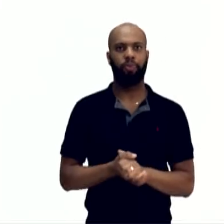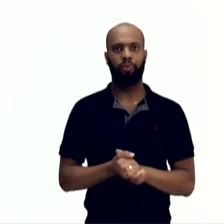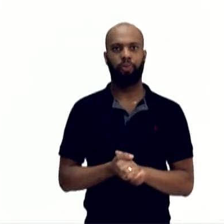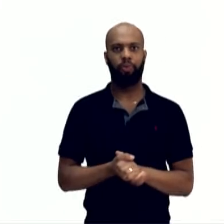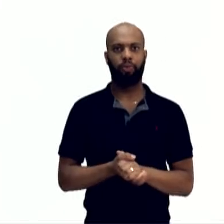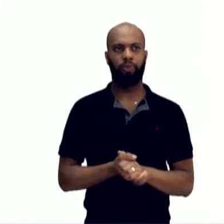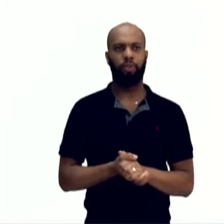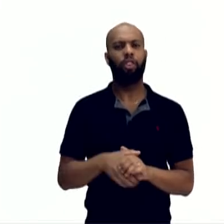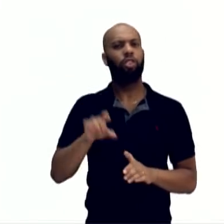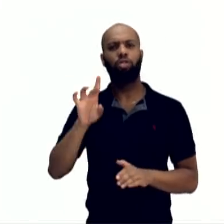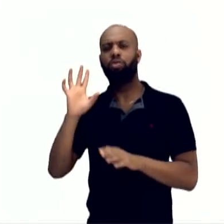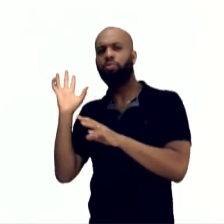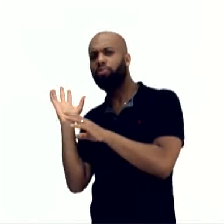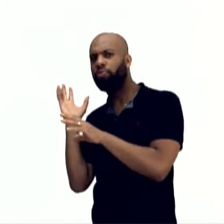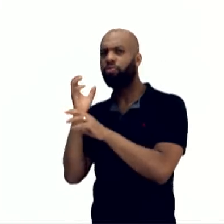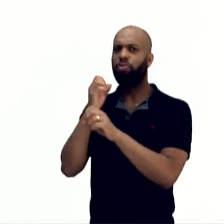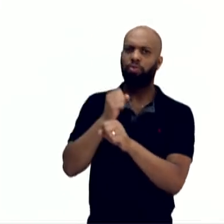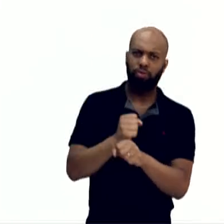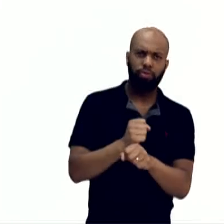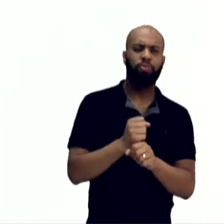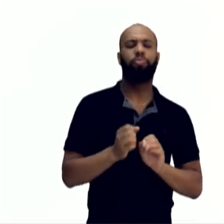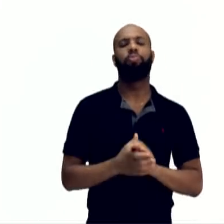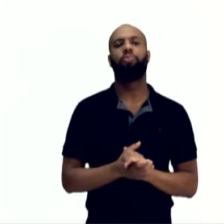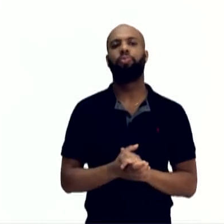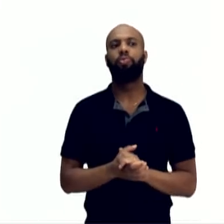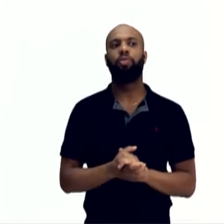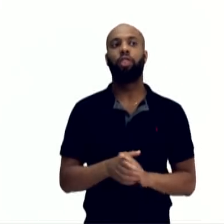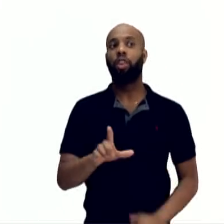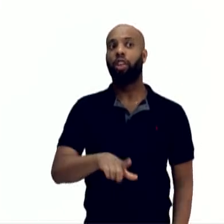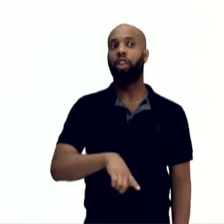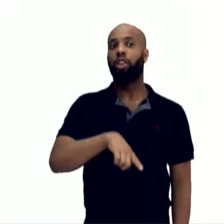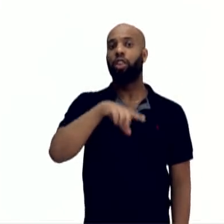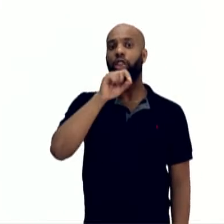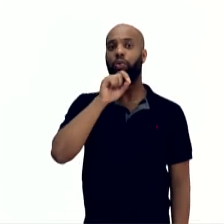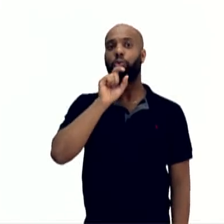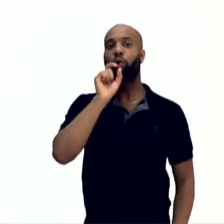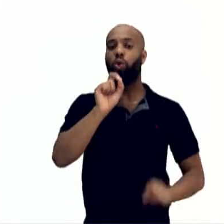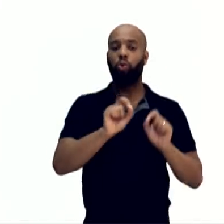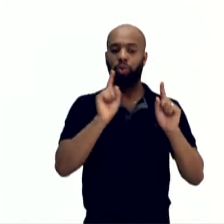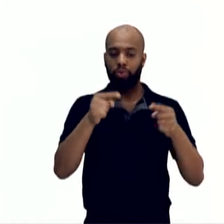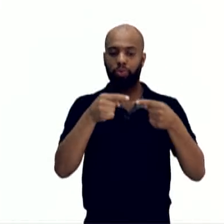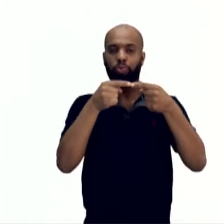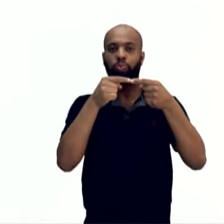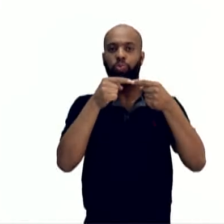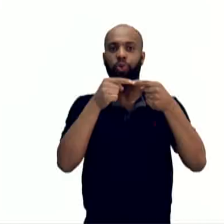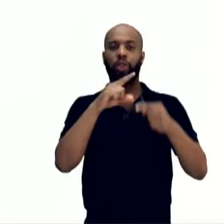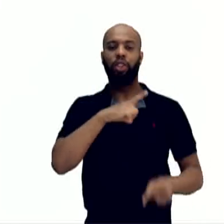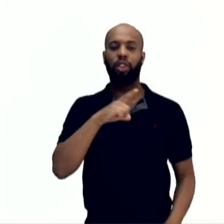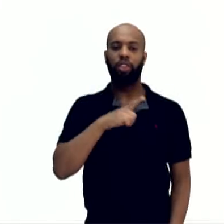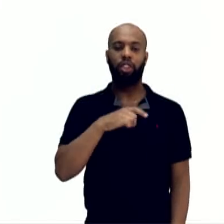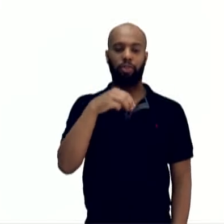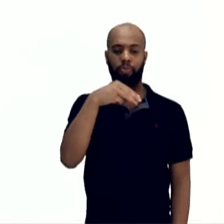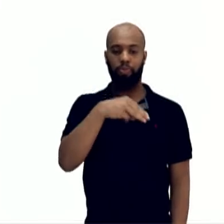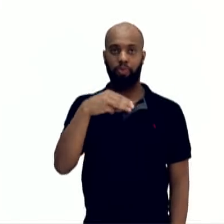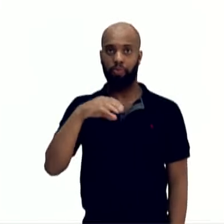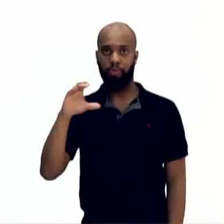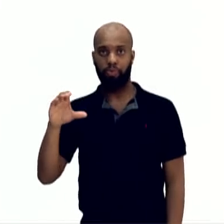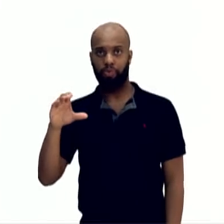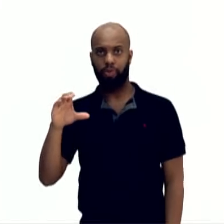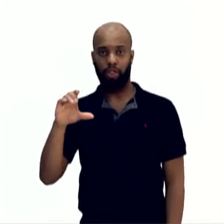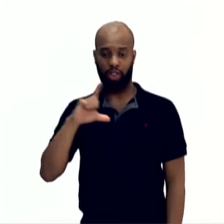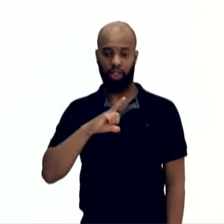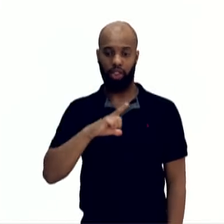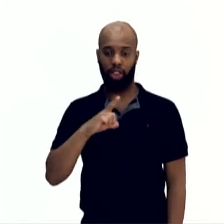aqui é a retomada da última aula, ok? Assinale a alternativa que representa o menor múltiplo comum